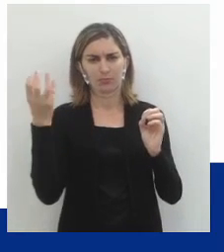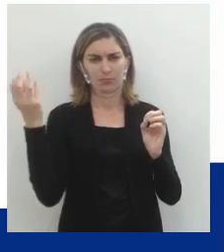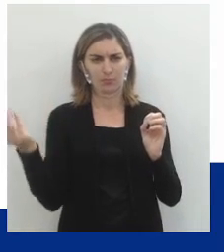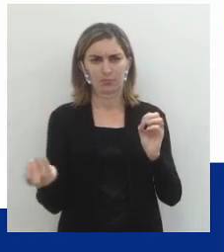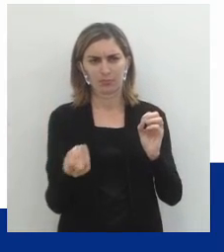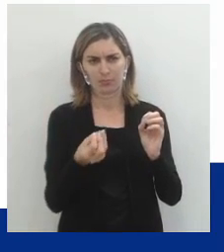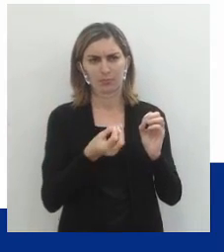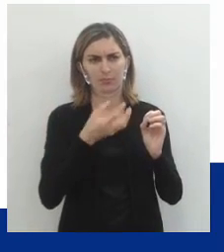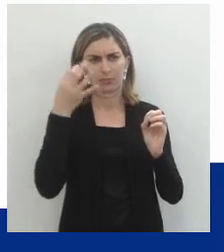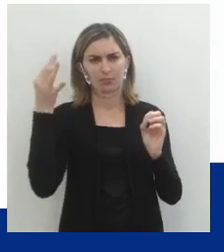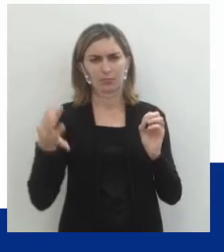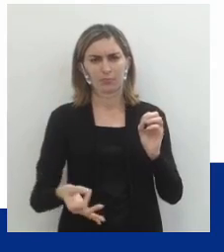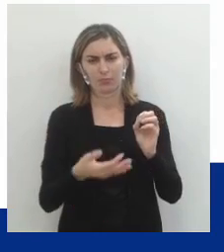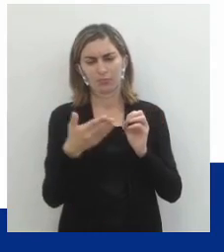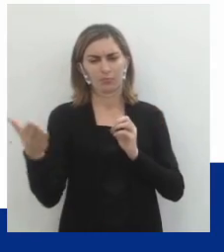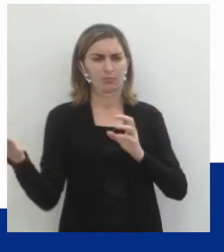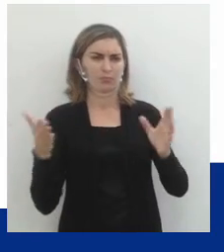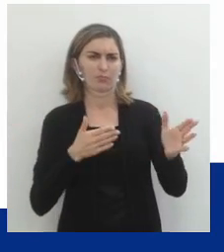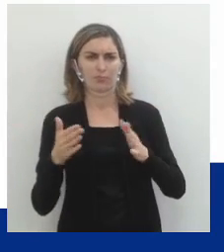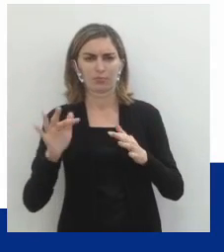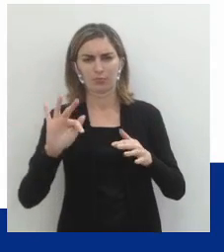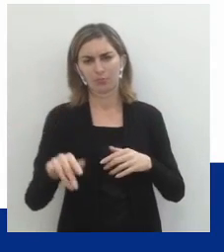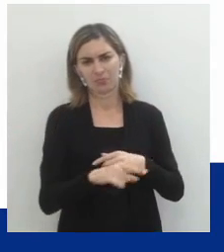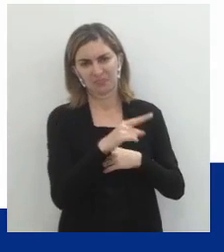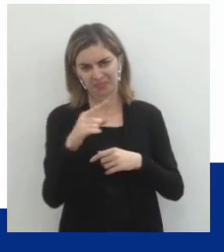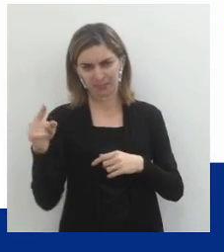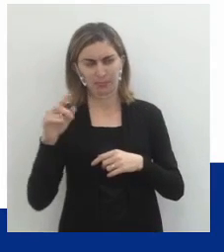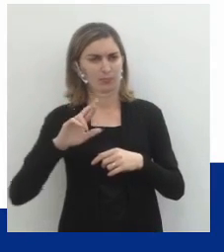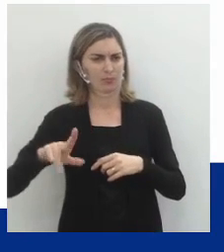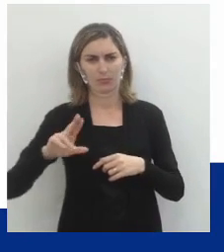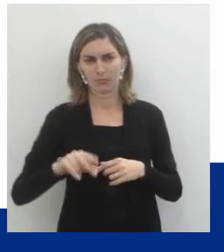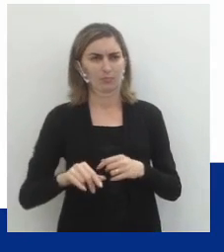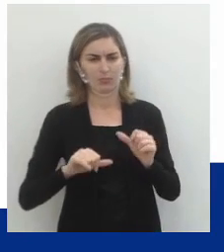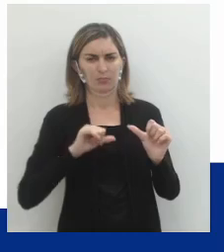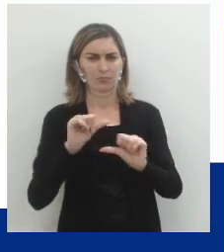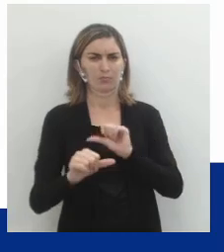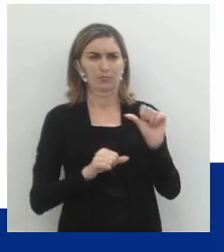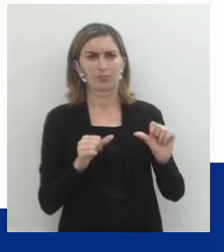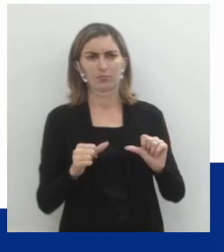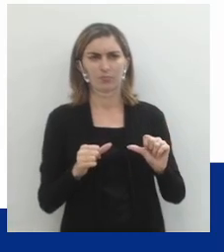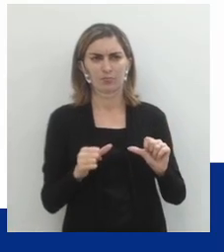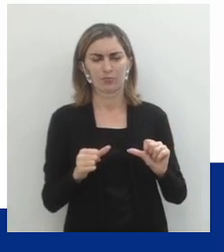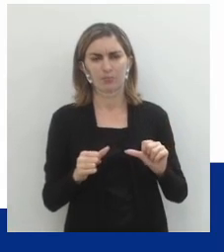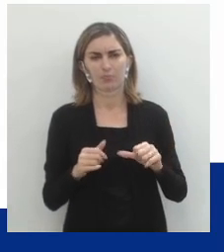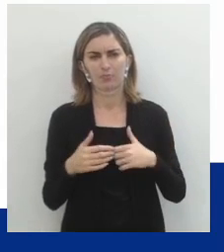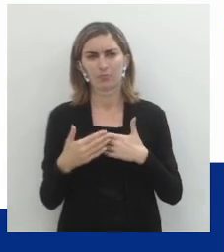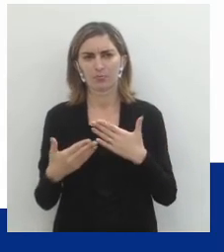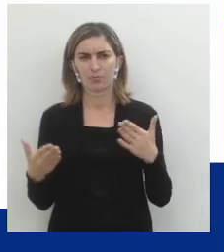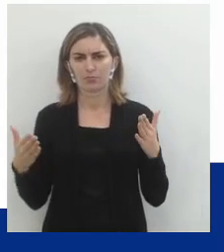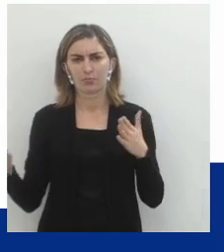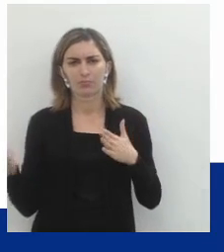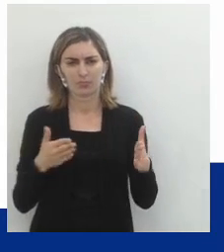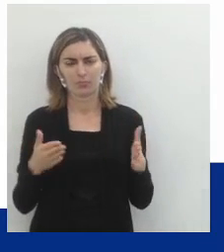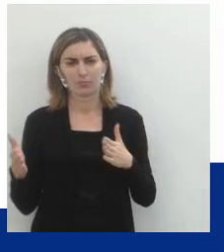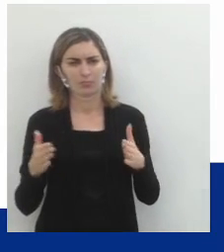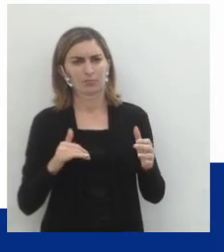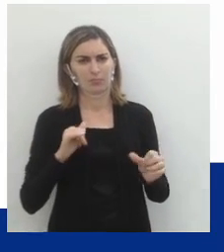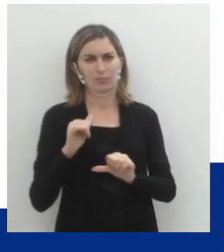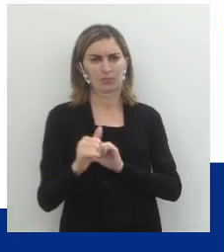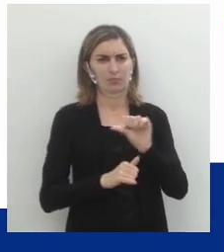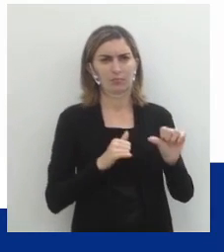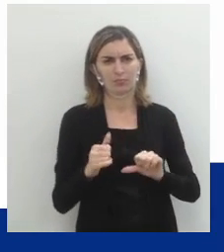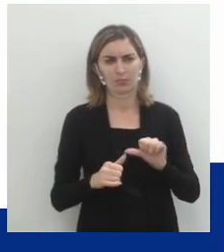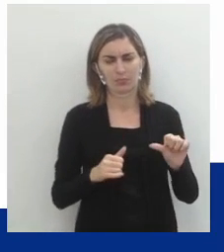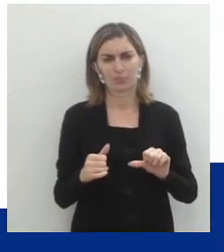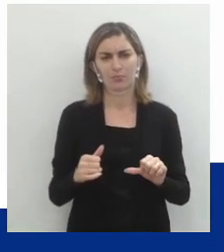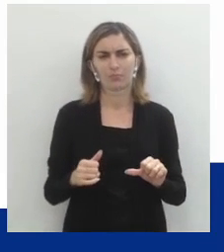360, exatamente o período da função não foi alterado, beleza? Então, esse período não foi alterado,